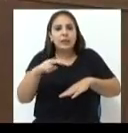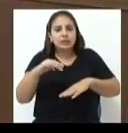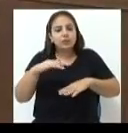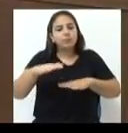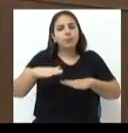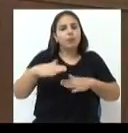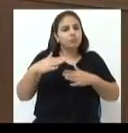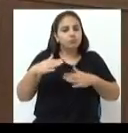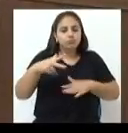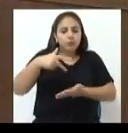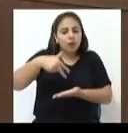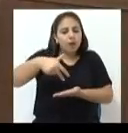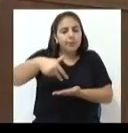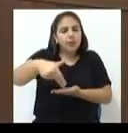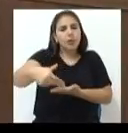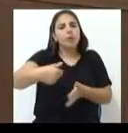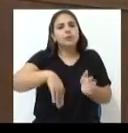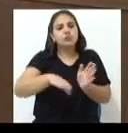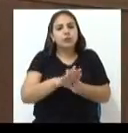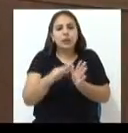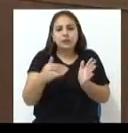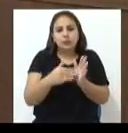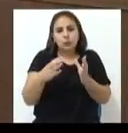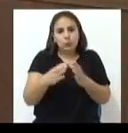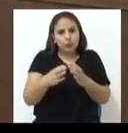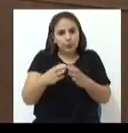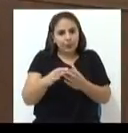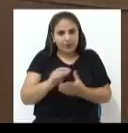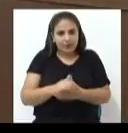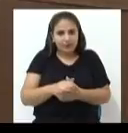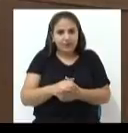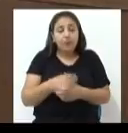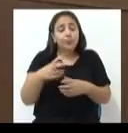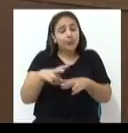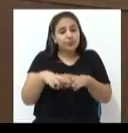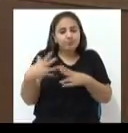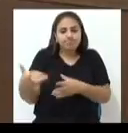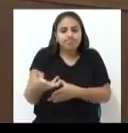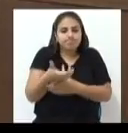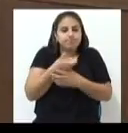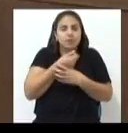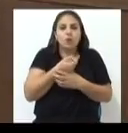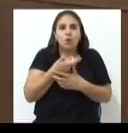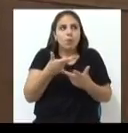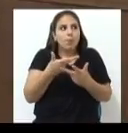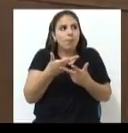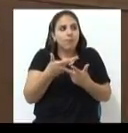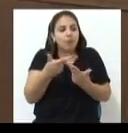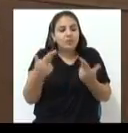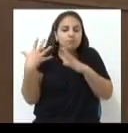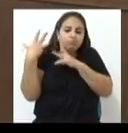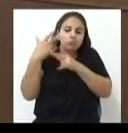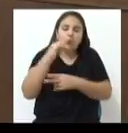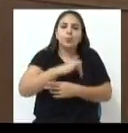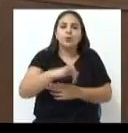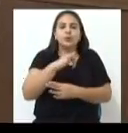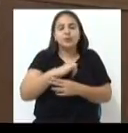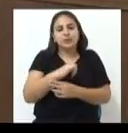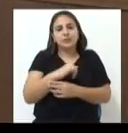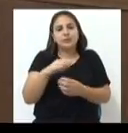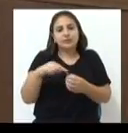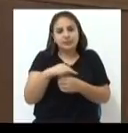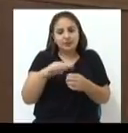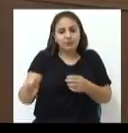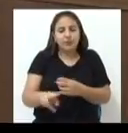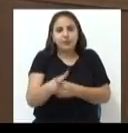caminhadas, seus exercícios e chegarem até o grupo. E com isso se resgatou uma história importante da cidade, valorizando a todos eles